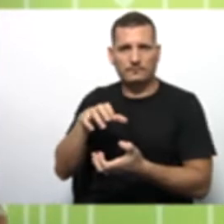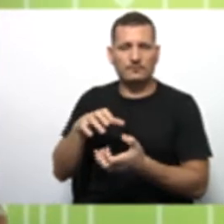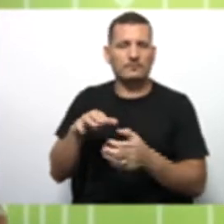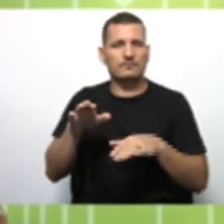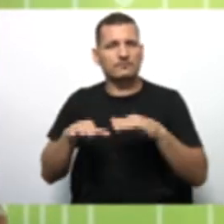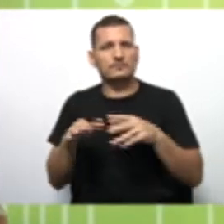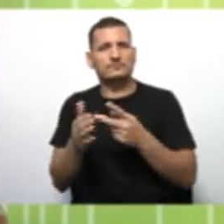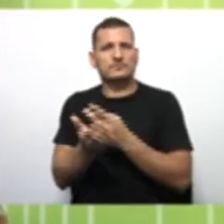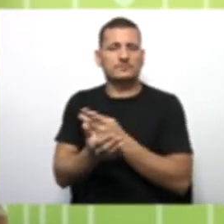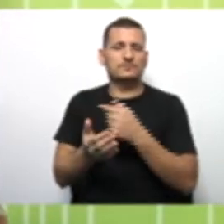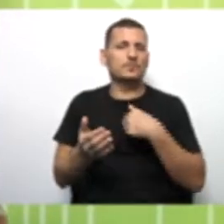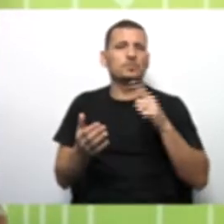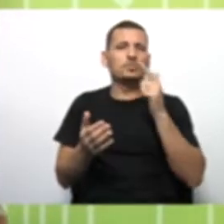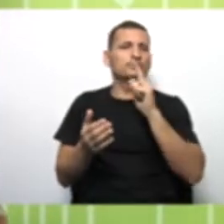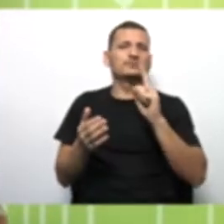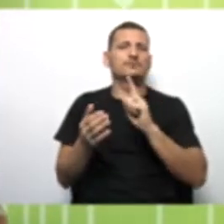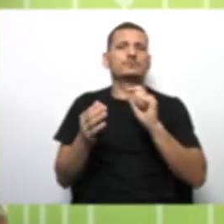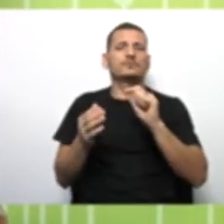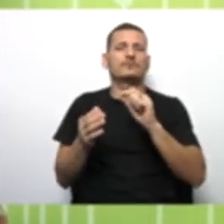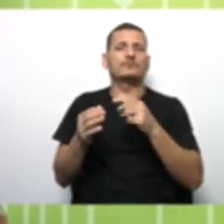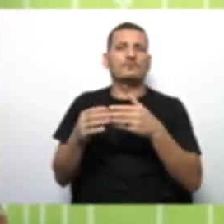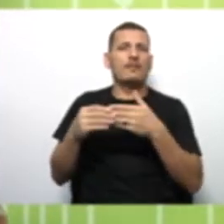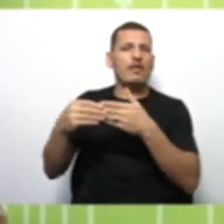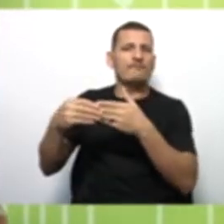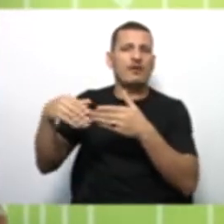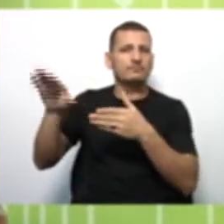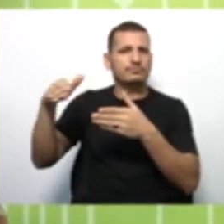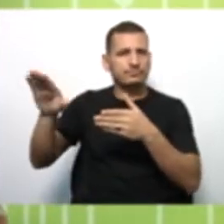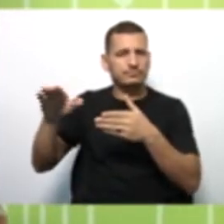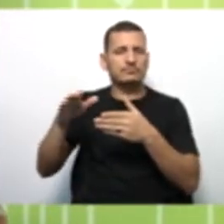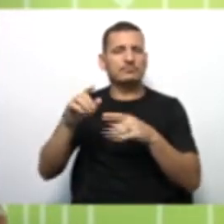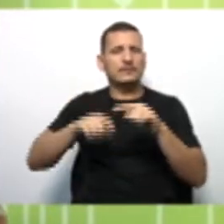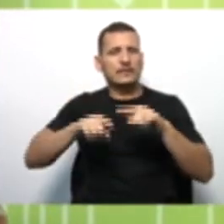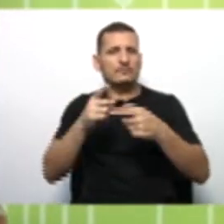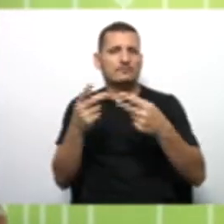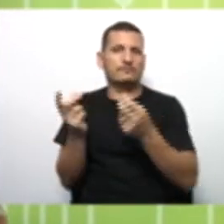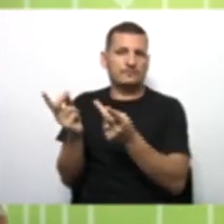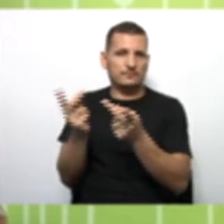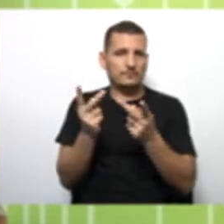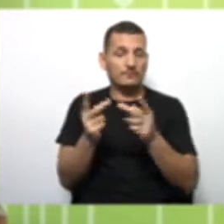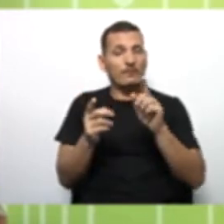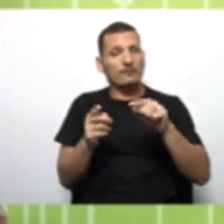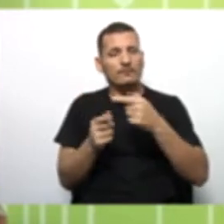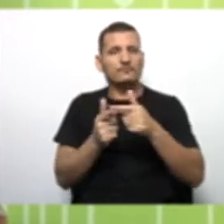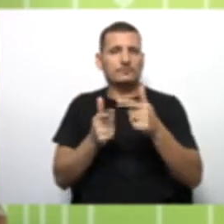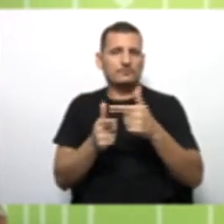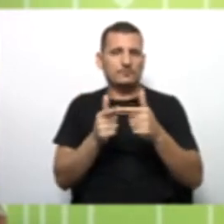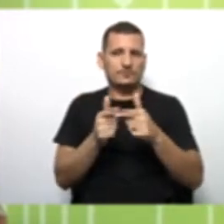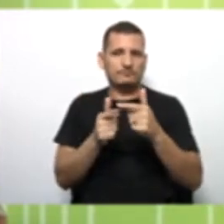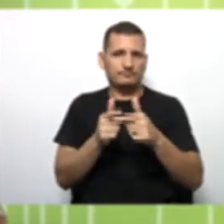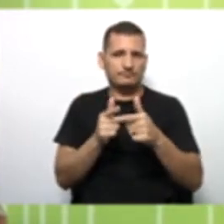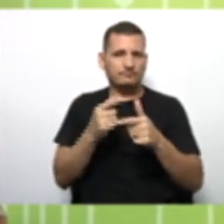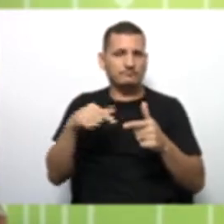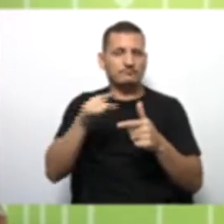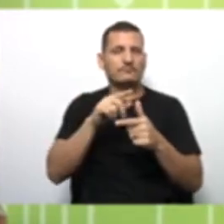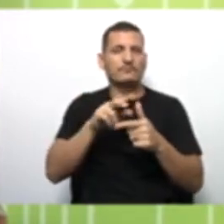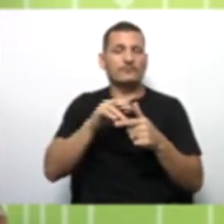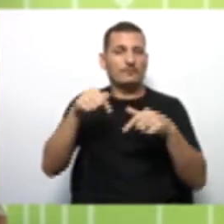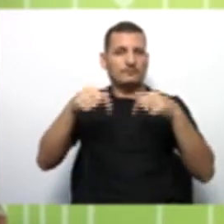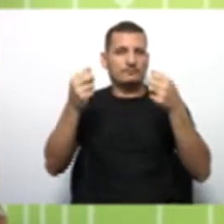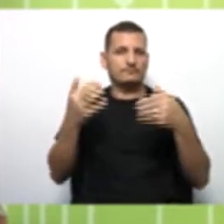conseguir escoar nossa produção lá na cooperativa agrícola. Então são esses os problemas que a gente vai tratar